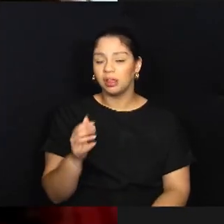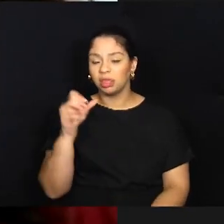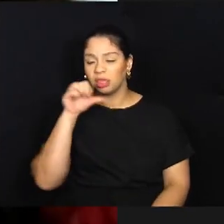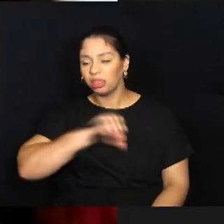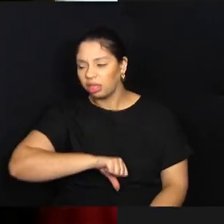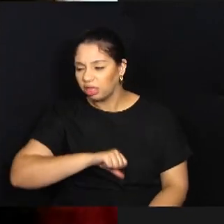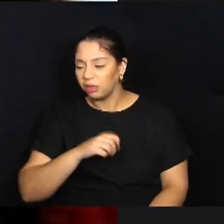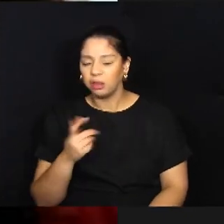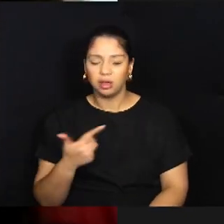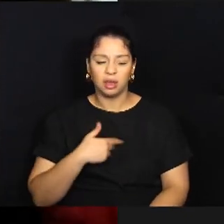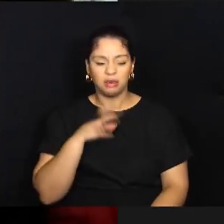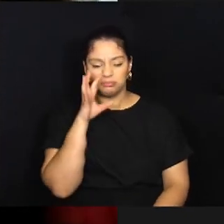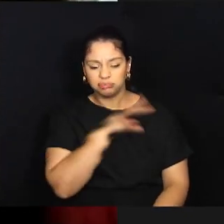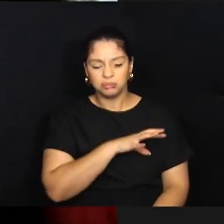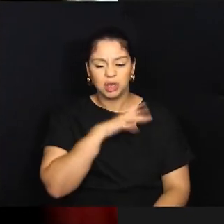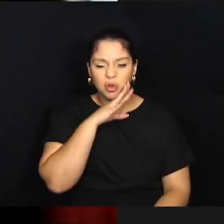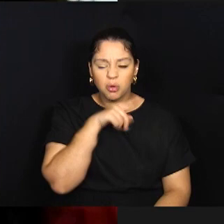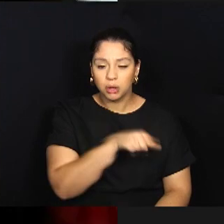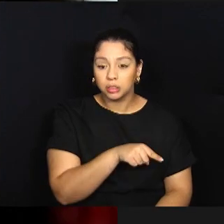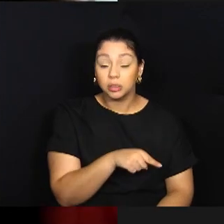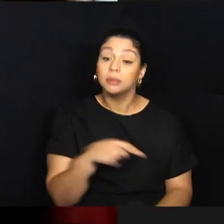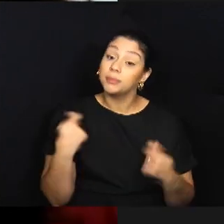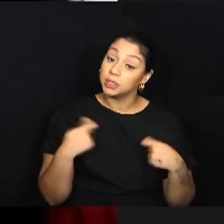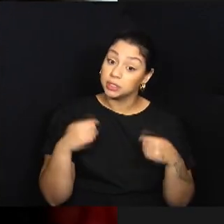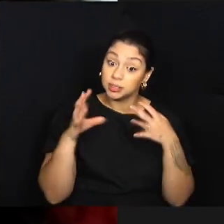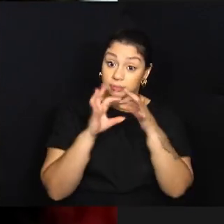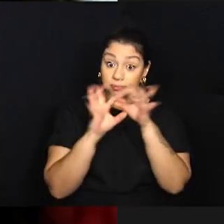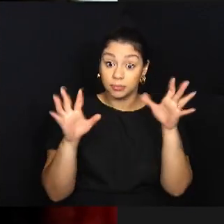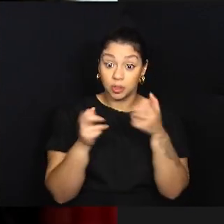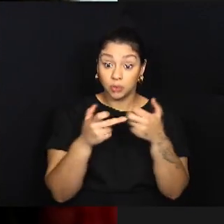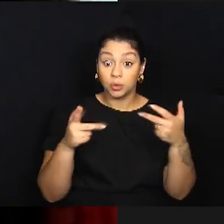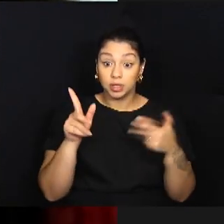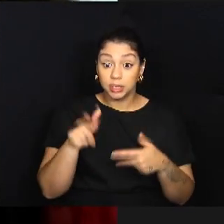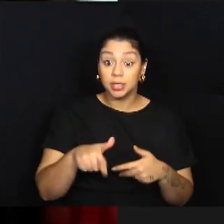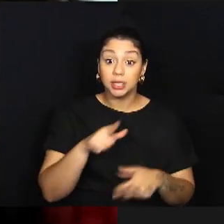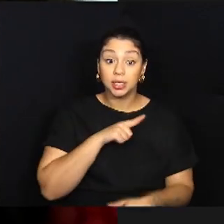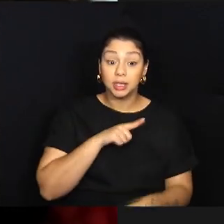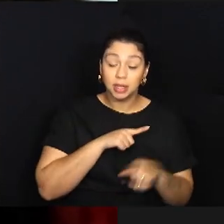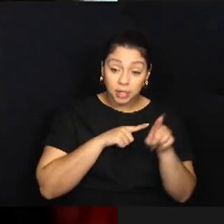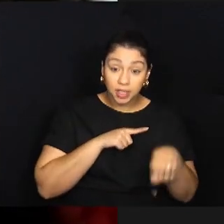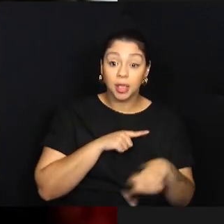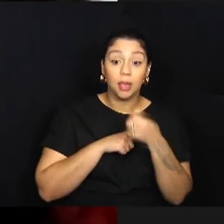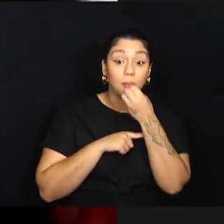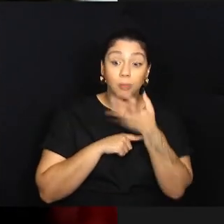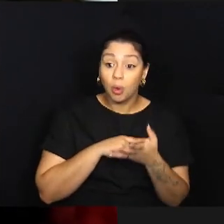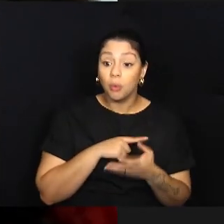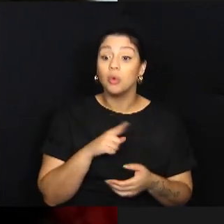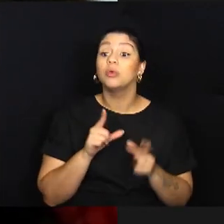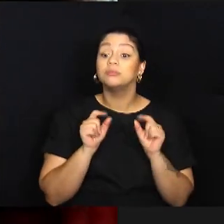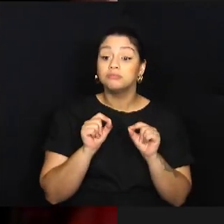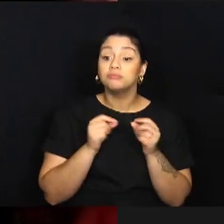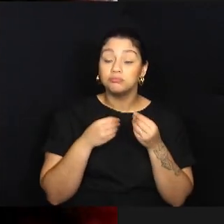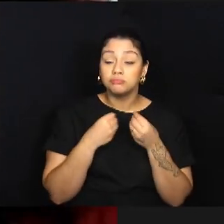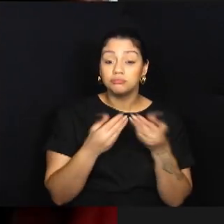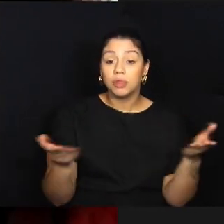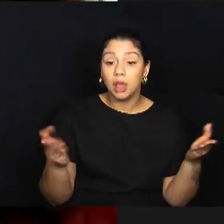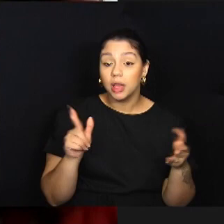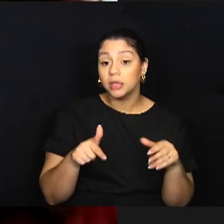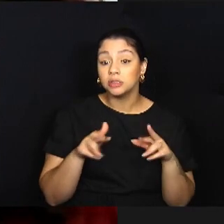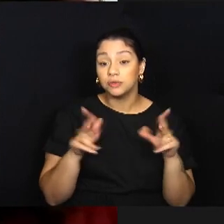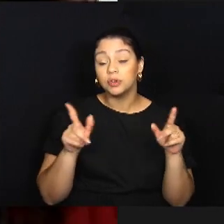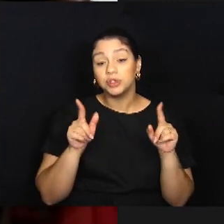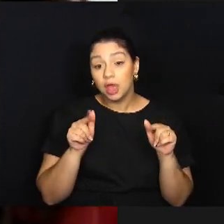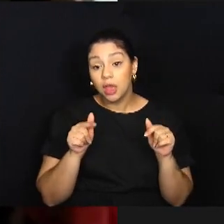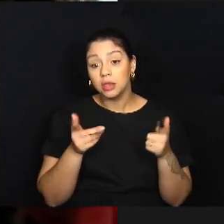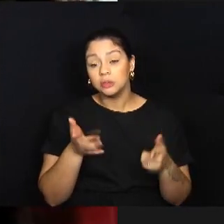vou falar mal do lugar. A gente tem que ir aberto ao que tem de bom, né? O que ela oferece de bacana e de diferente. E acho que é isso que